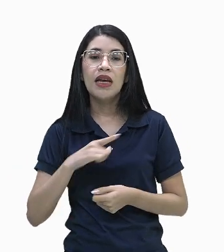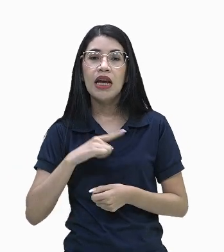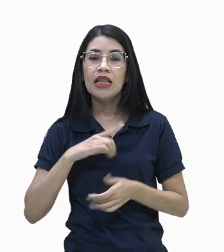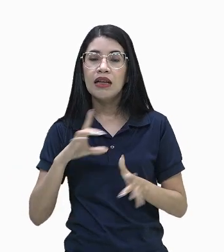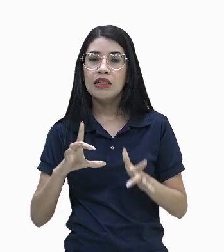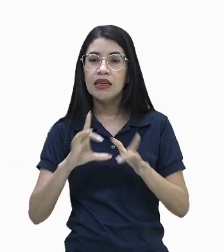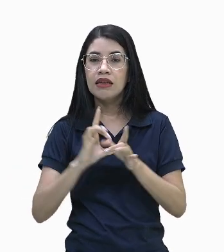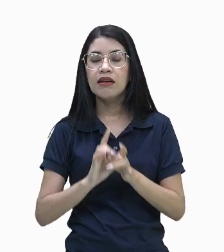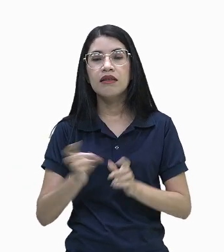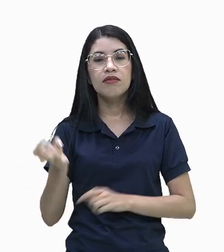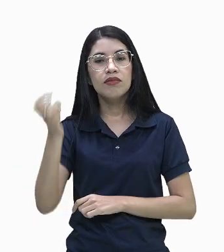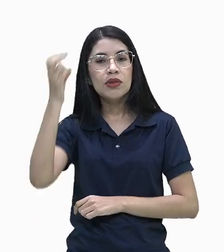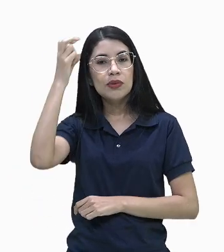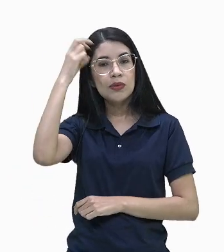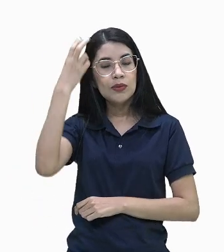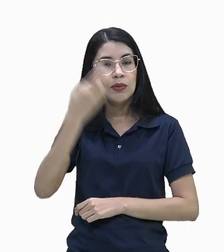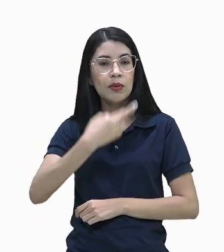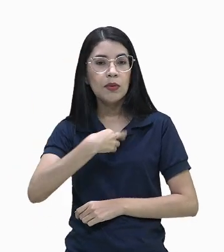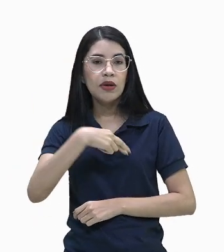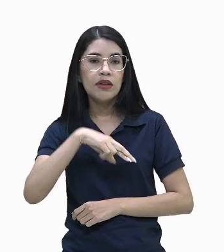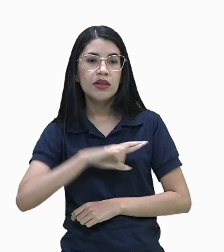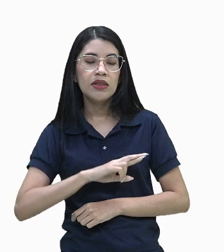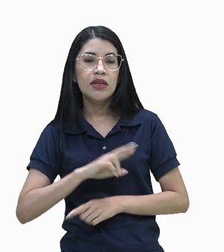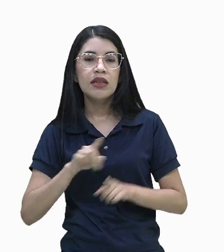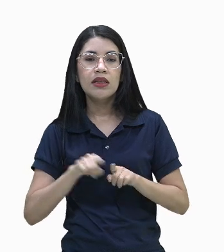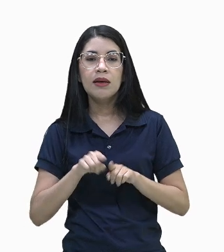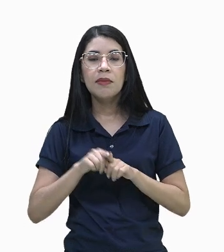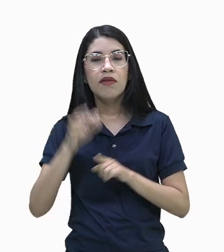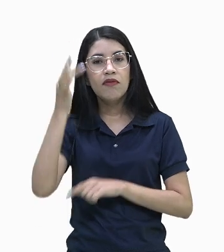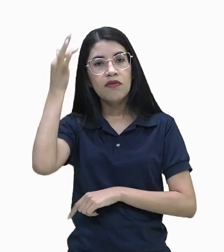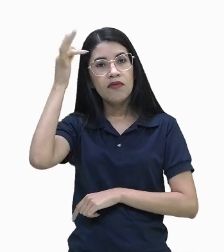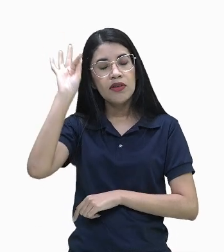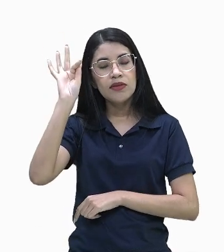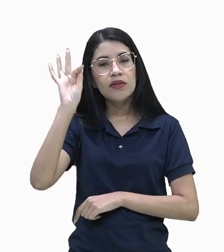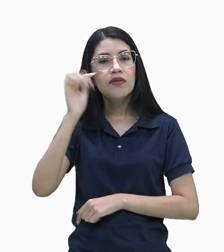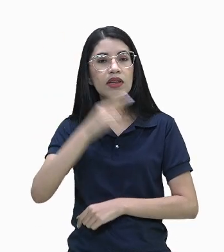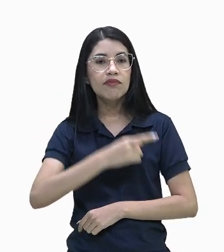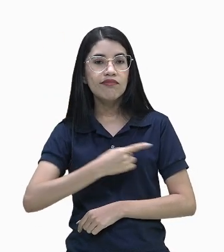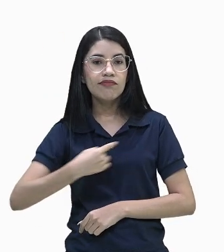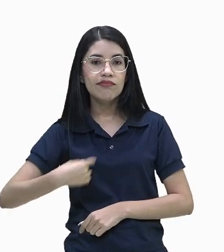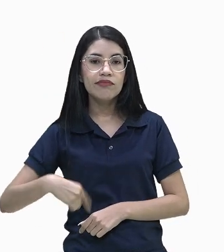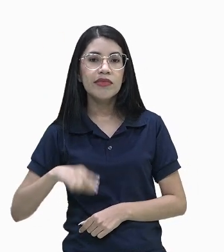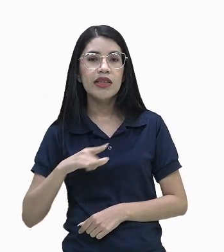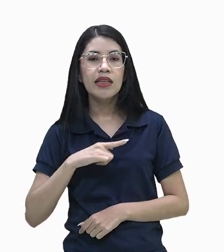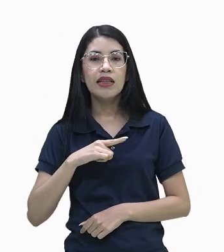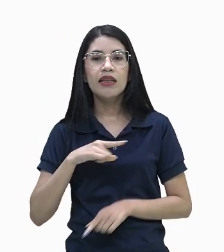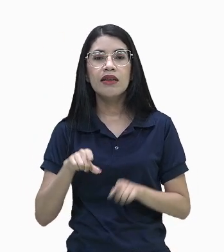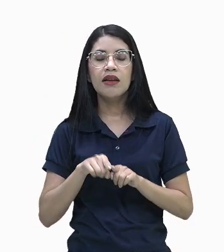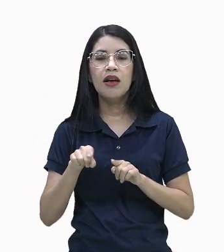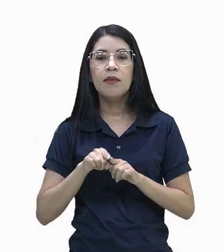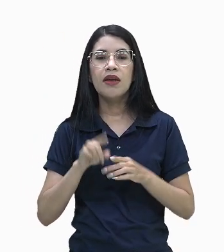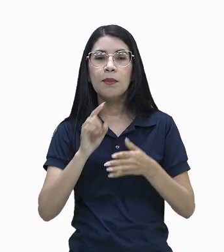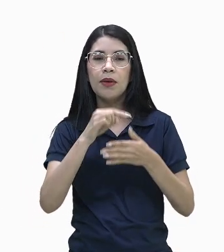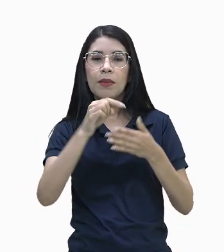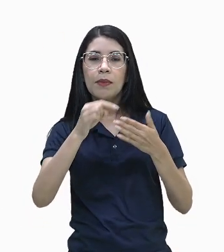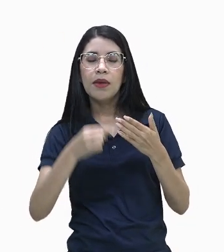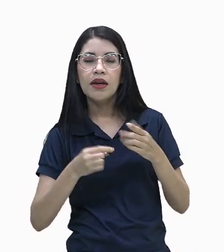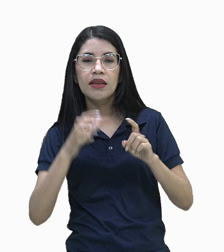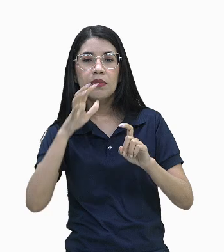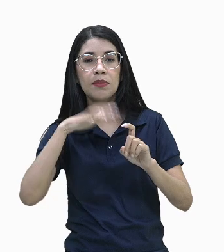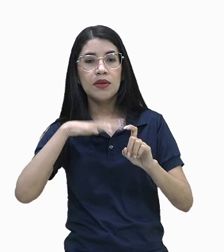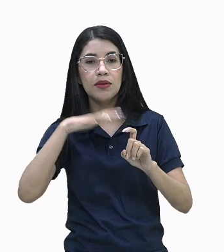ligadas à cultura, à religião e à filosofia chinesa, incorporando elementos da mitologia, né,